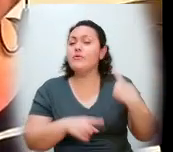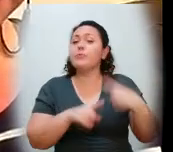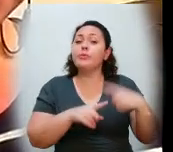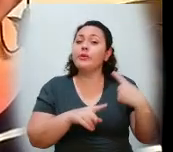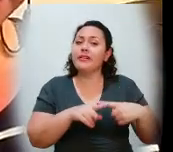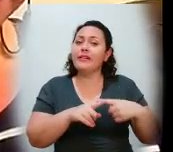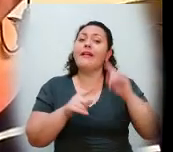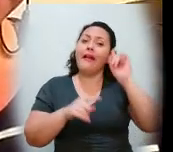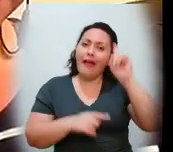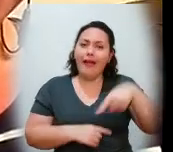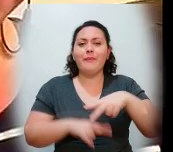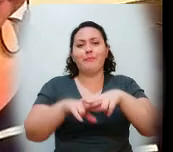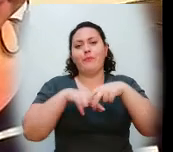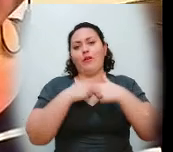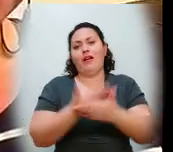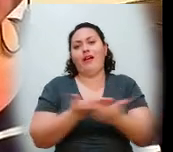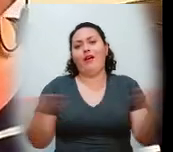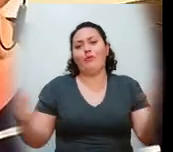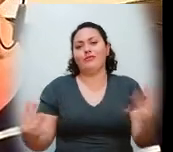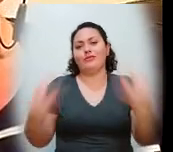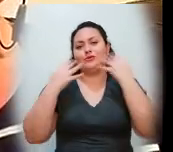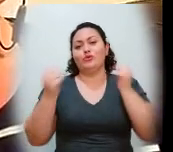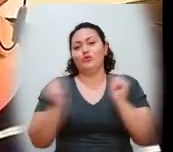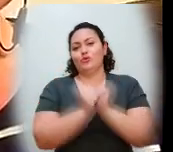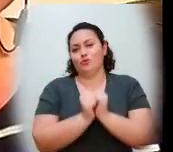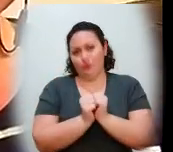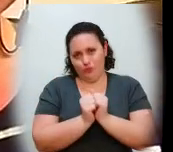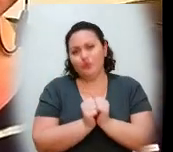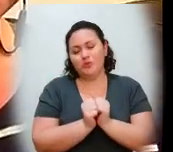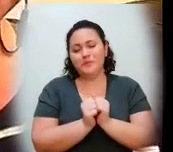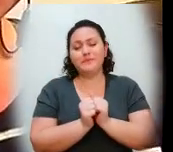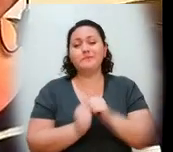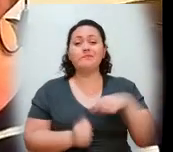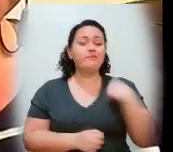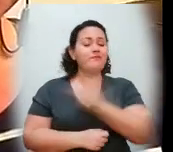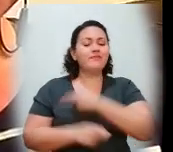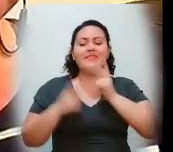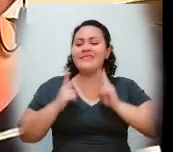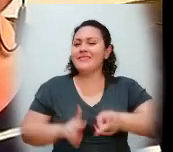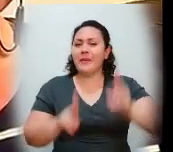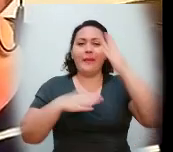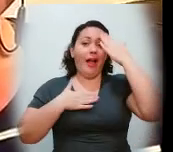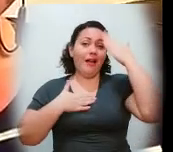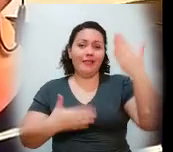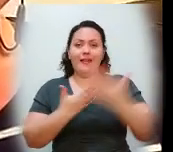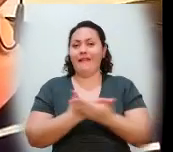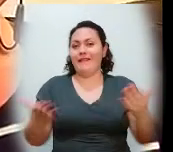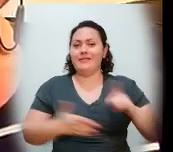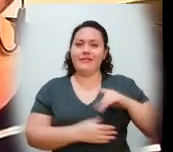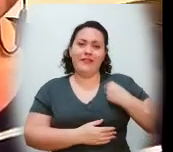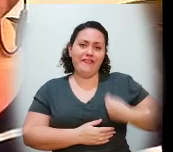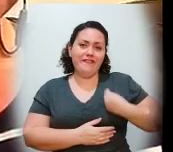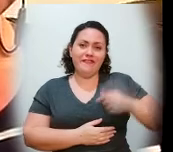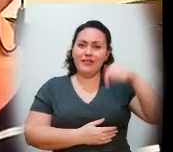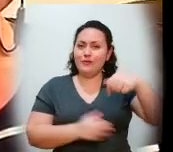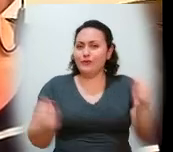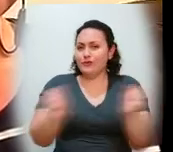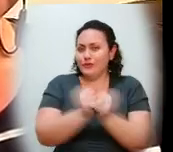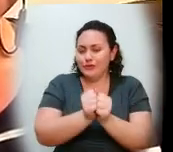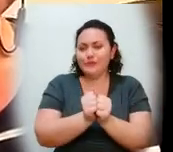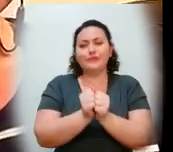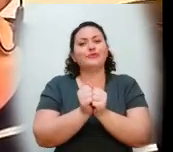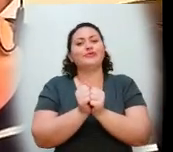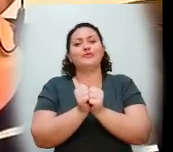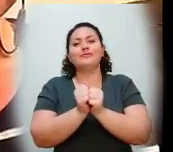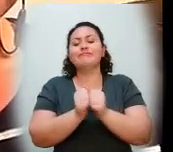gente, né, gente? Então, a gente sempre agradece vocês estarem conosco e compartilhando